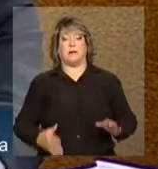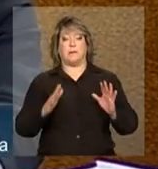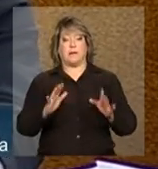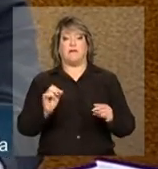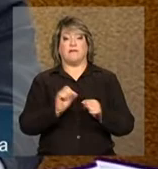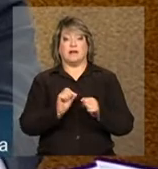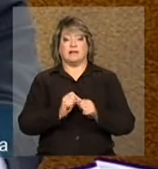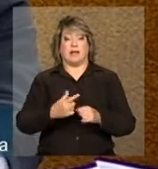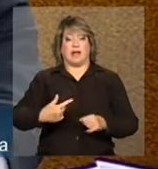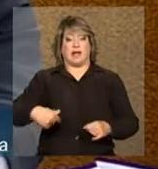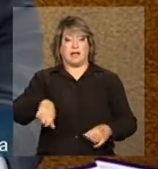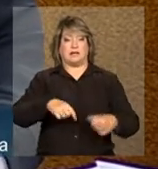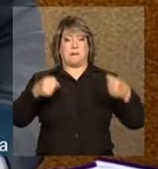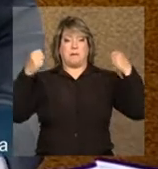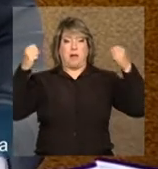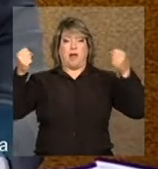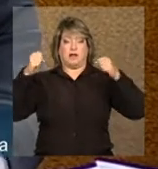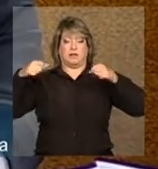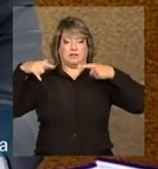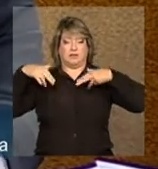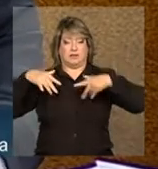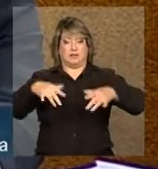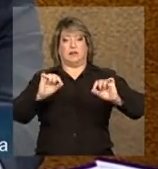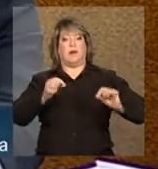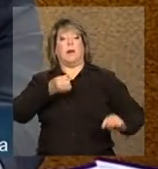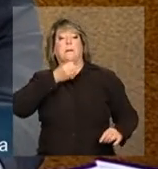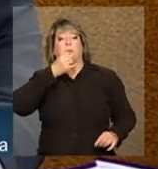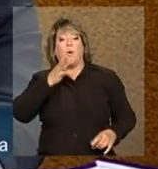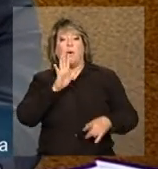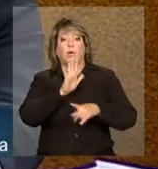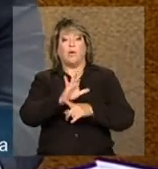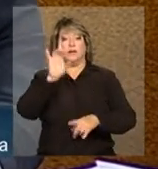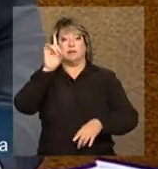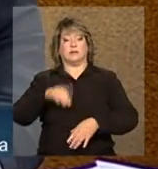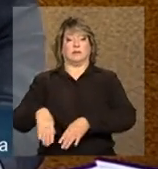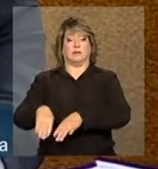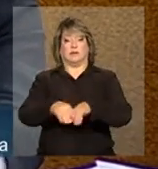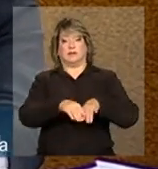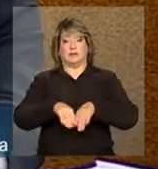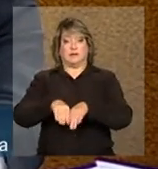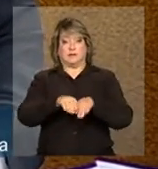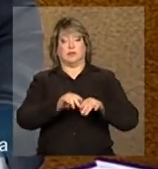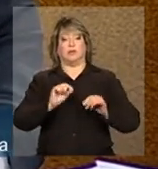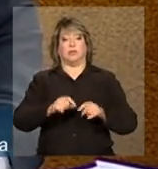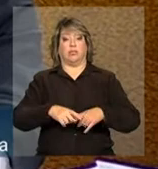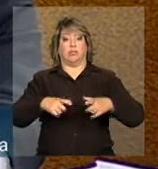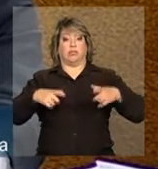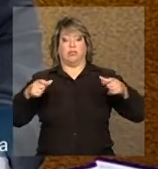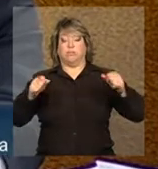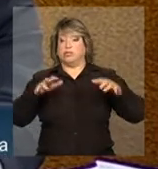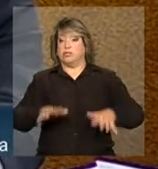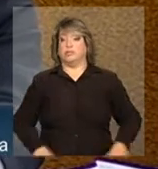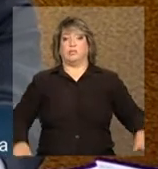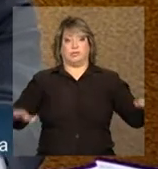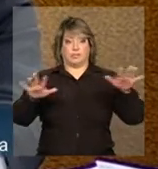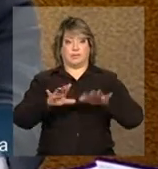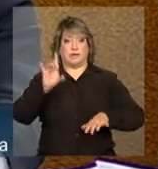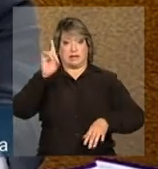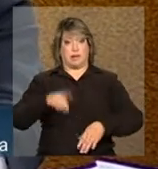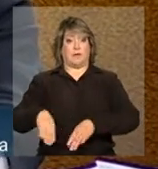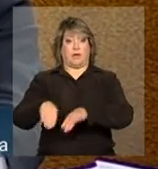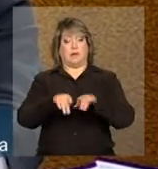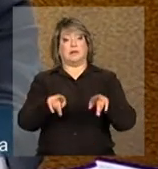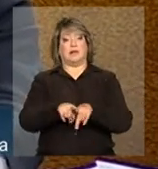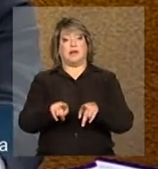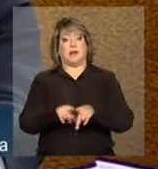essas manifestações tragam um caráter extremamente positivo para a democracia brasileira, que expandam os horizontes da nossa democracia e